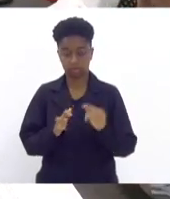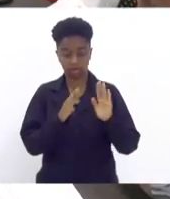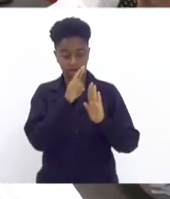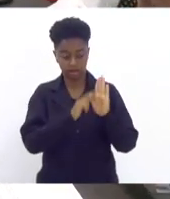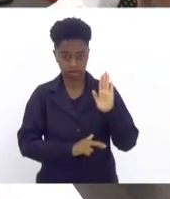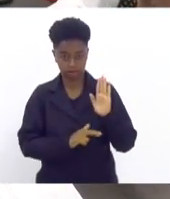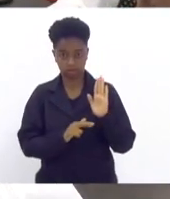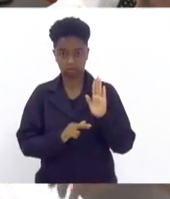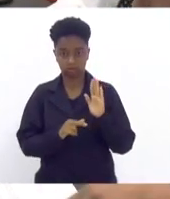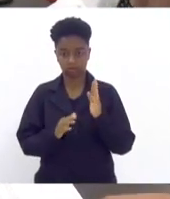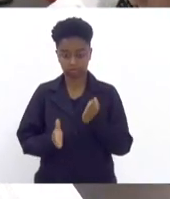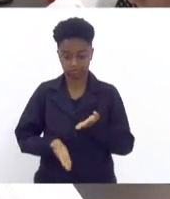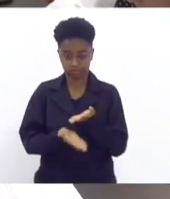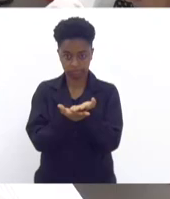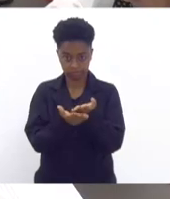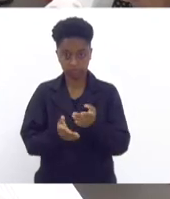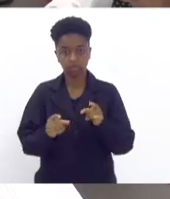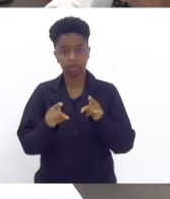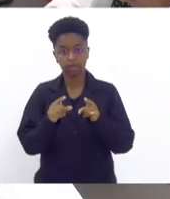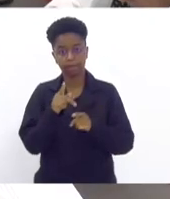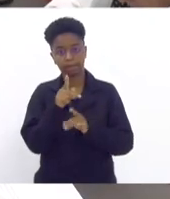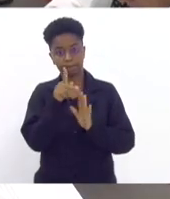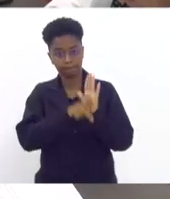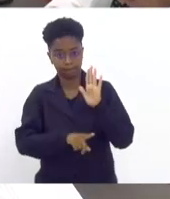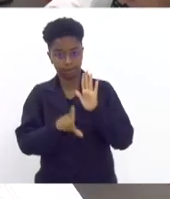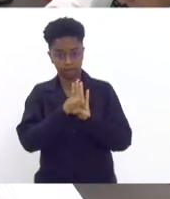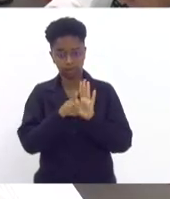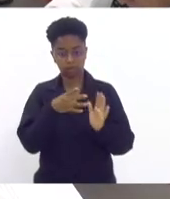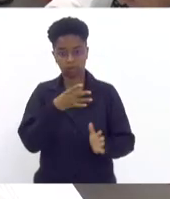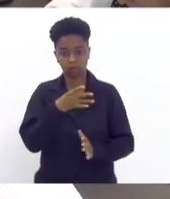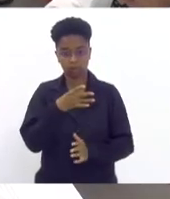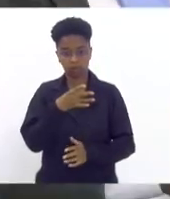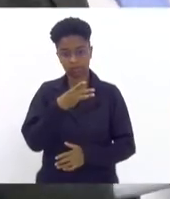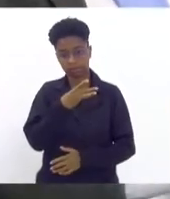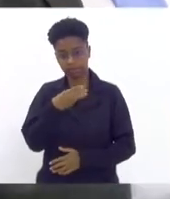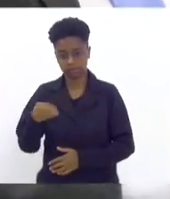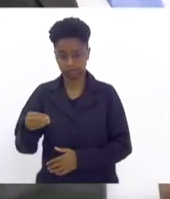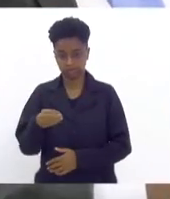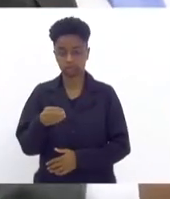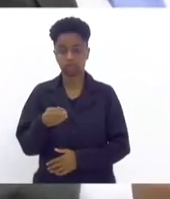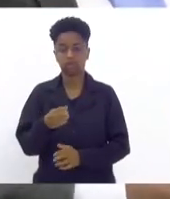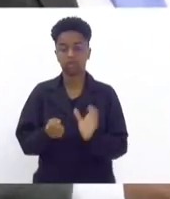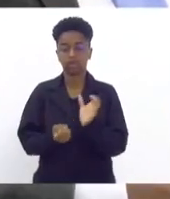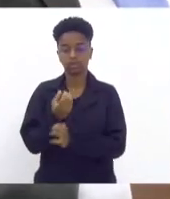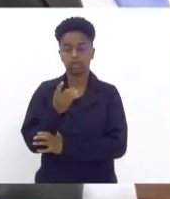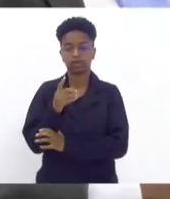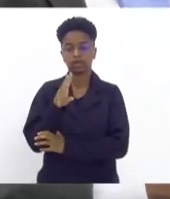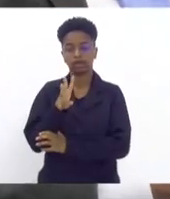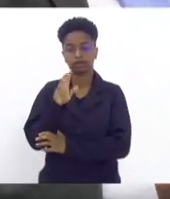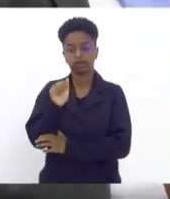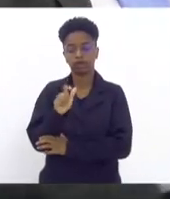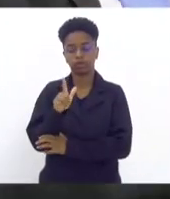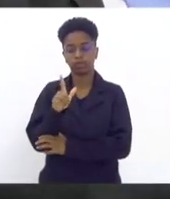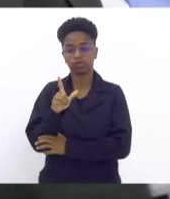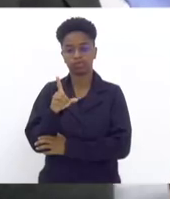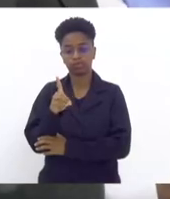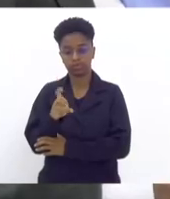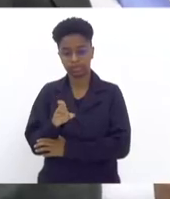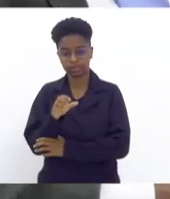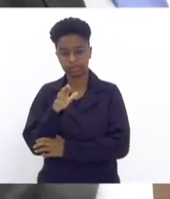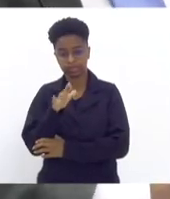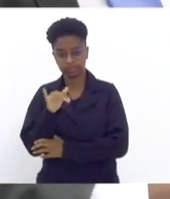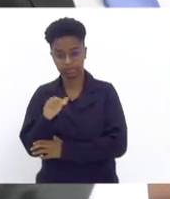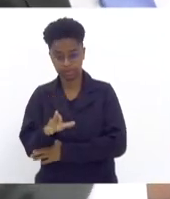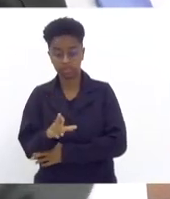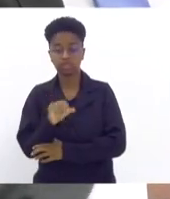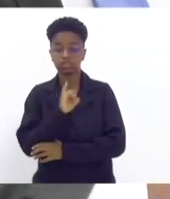pela anexação ao PL 4.321, de autoria do deputado Valdeci da Saúde. Senhores que, em votação, senhores que